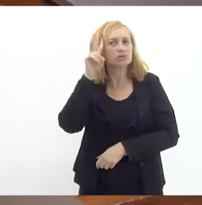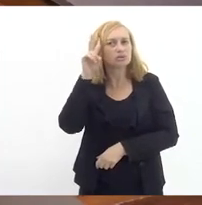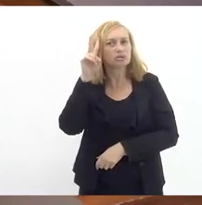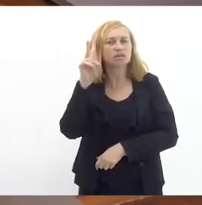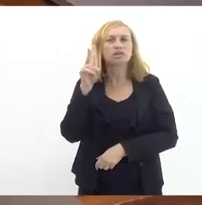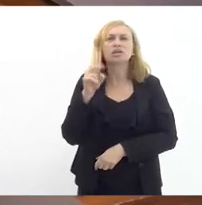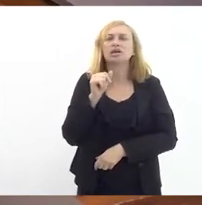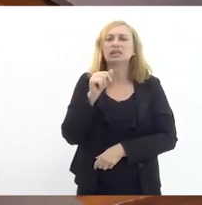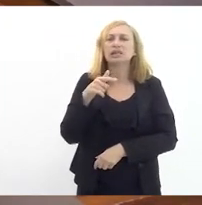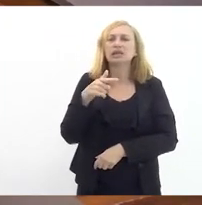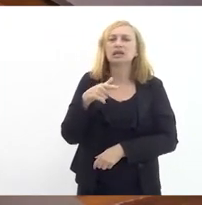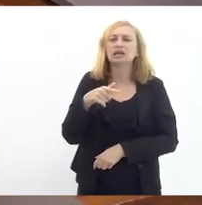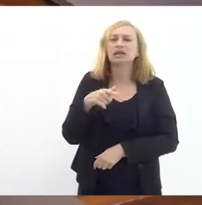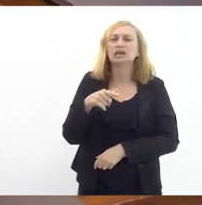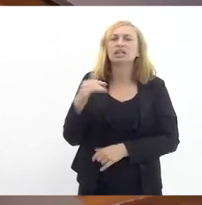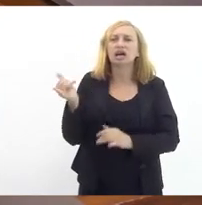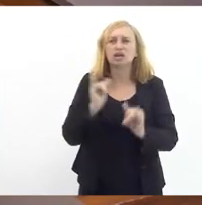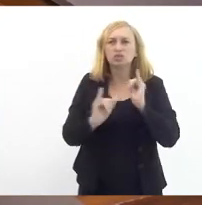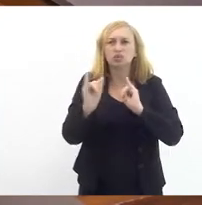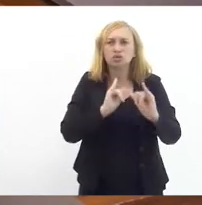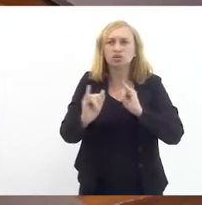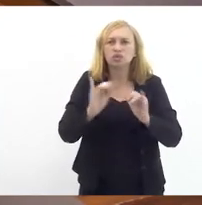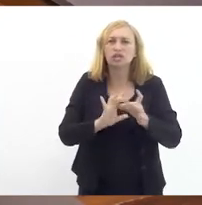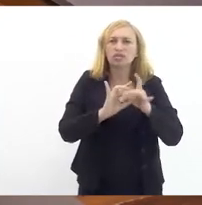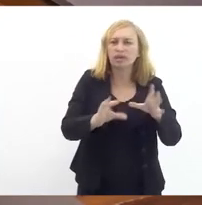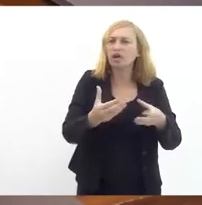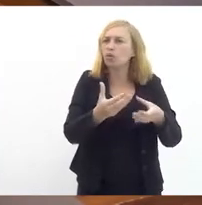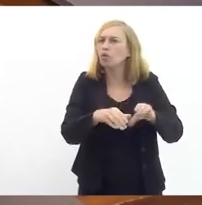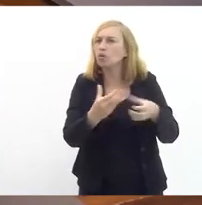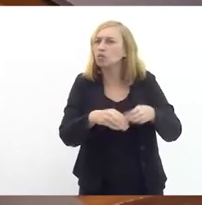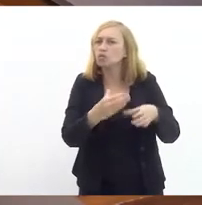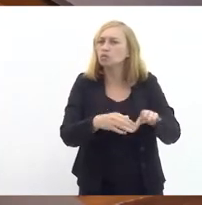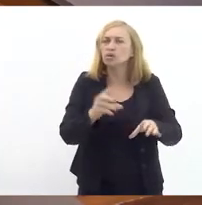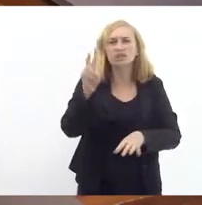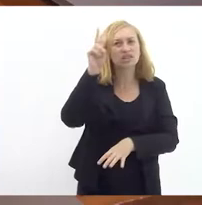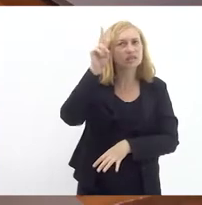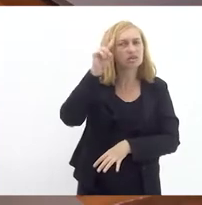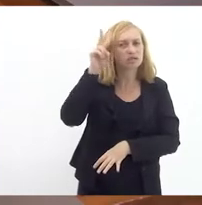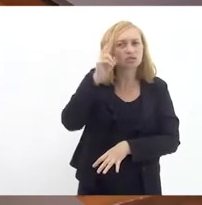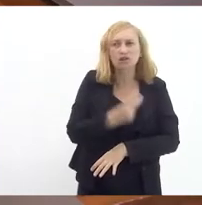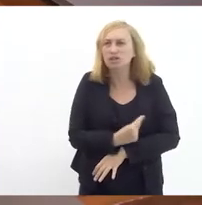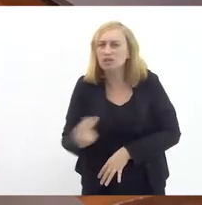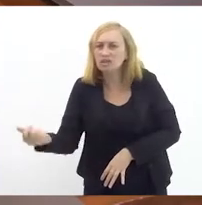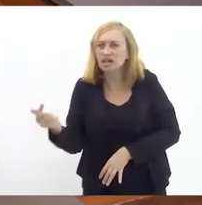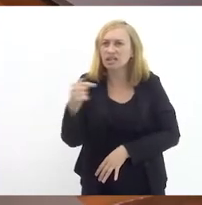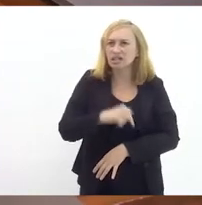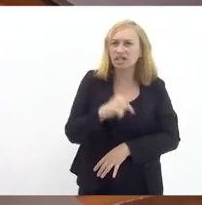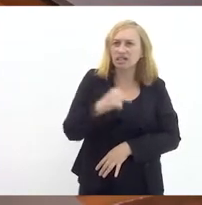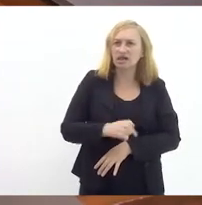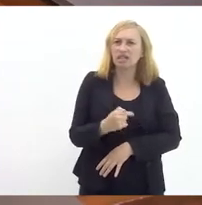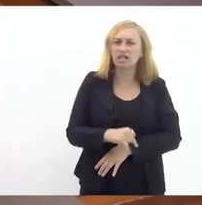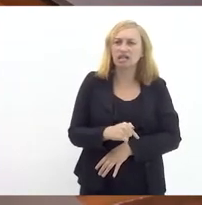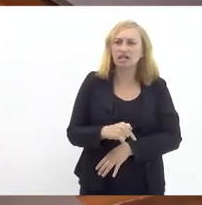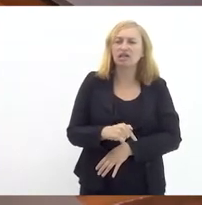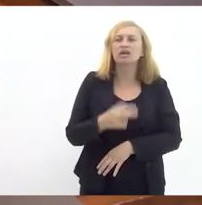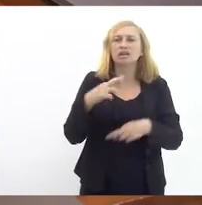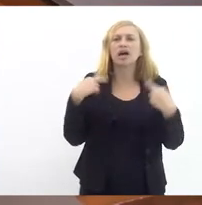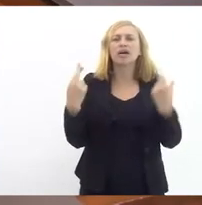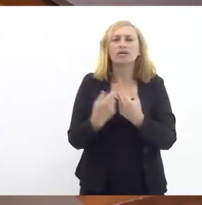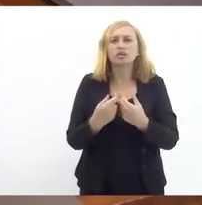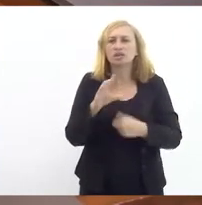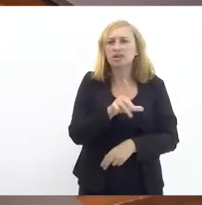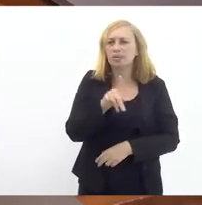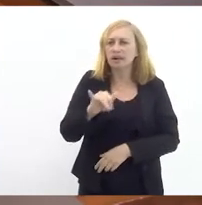Né, retrasado, ele anunciou que vai autorizar o concurso público. E na segunda-feira eu saí daqui da audiência da